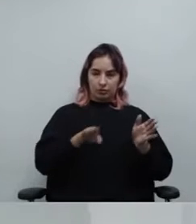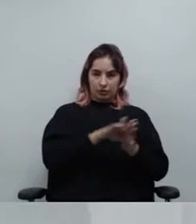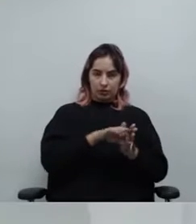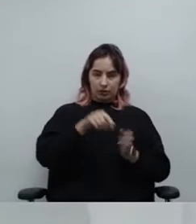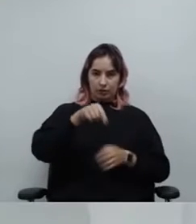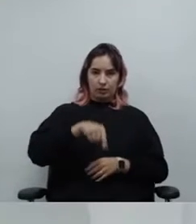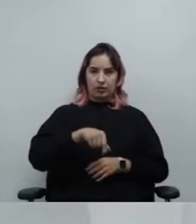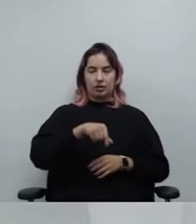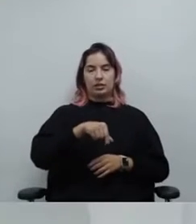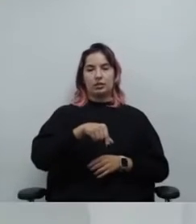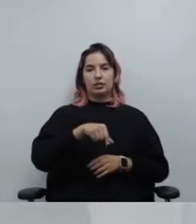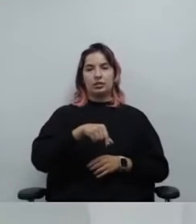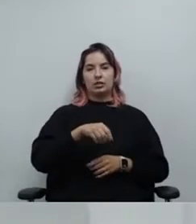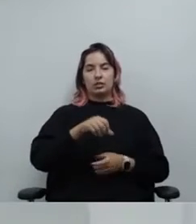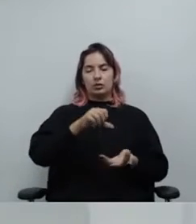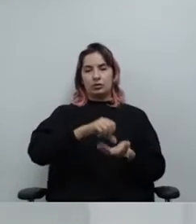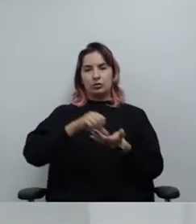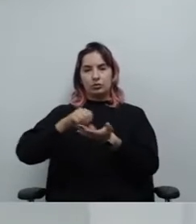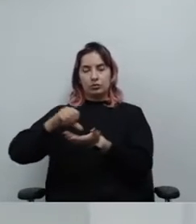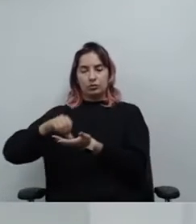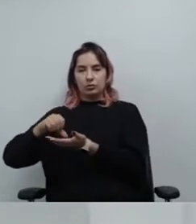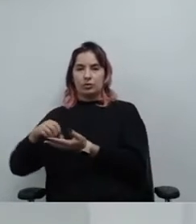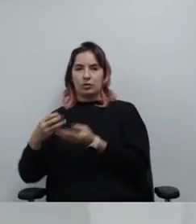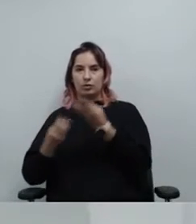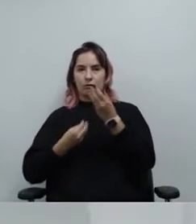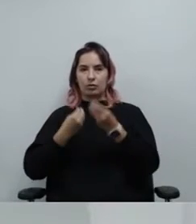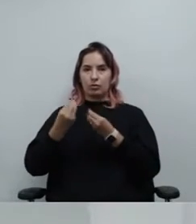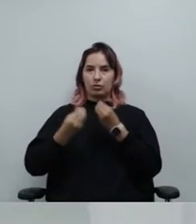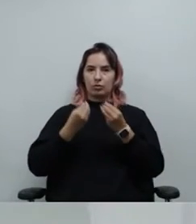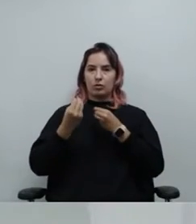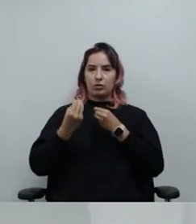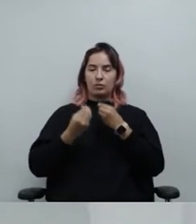E cabe também o núcleo nesse papel. Como o núcleo atuou também,